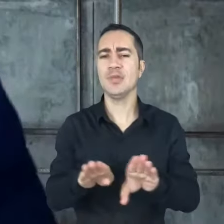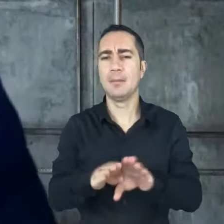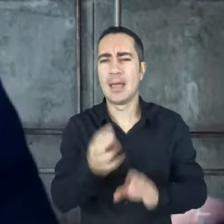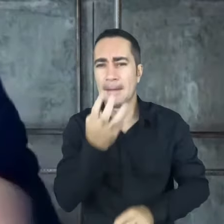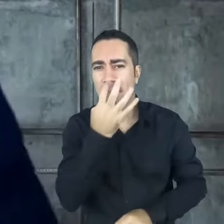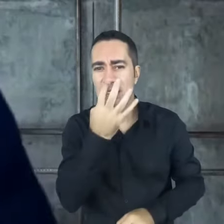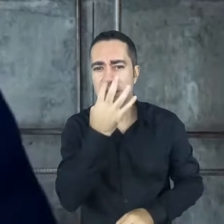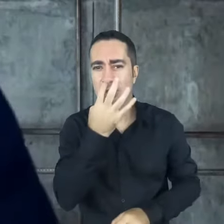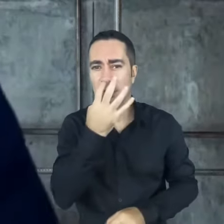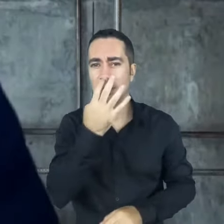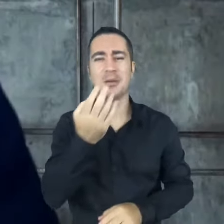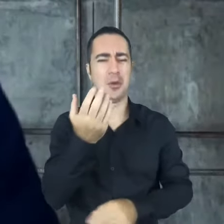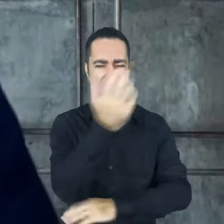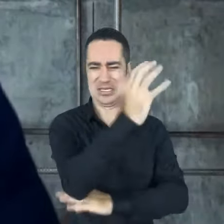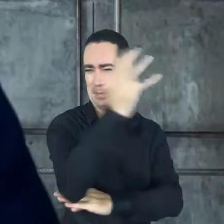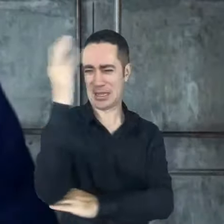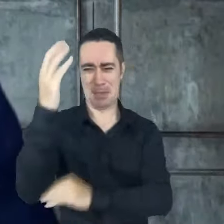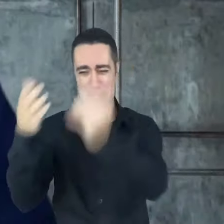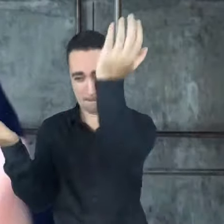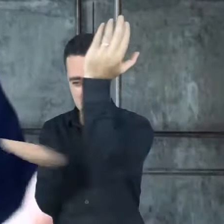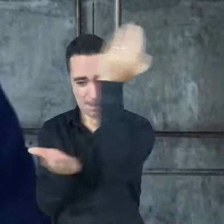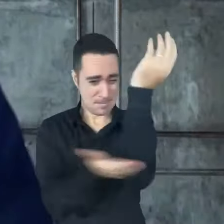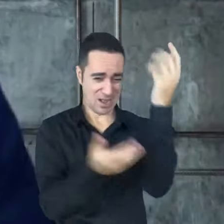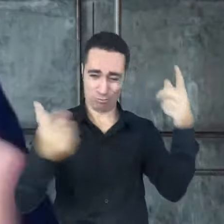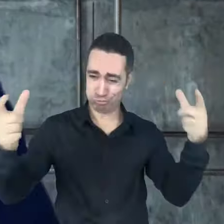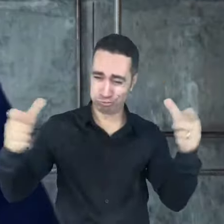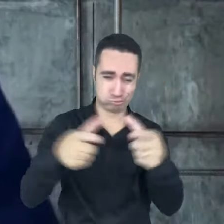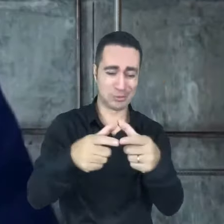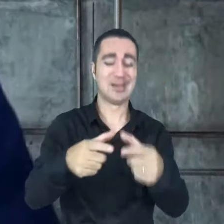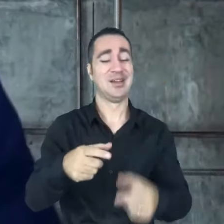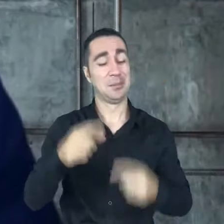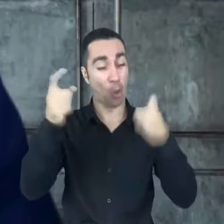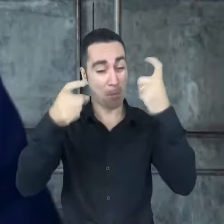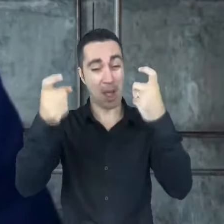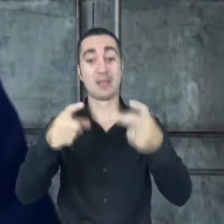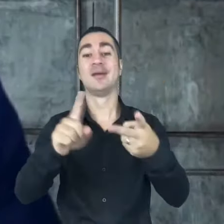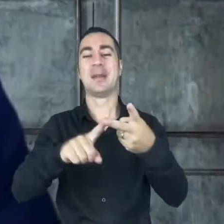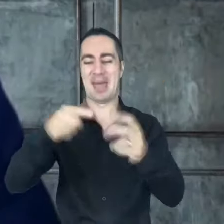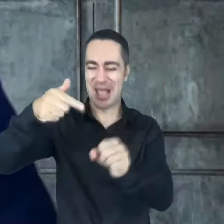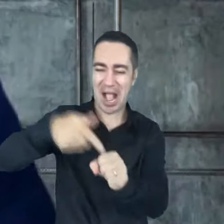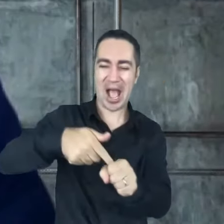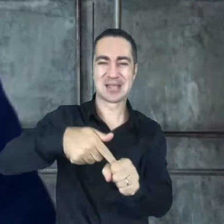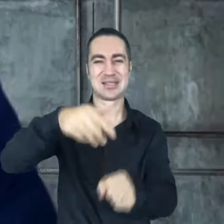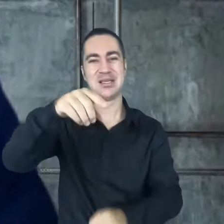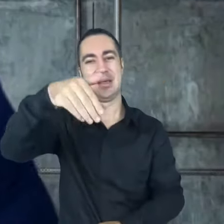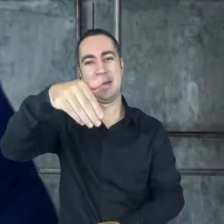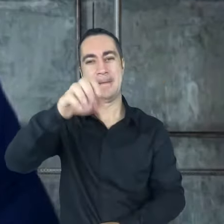desmatamento, e outro com relação ao metano, que é, sem dúvida nenhuma, um tema bastante